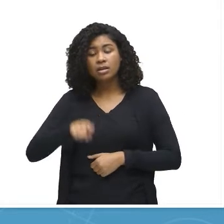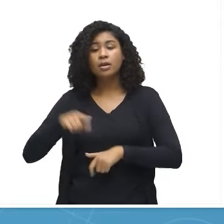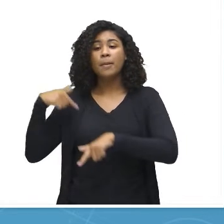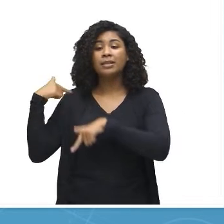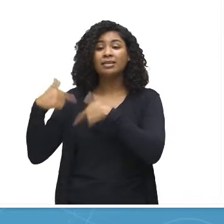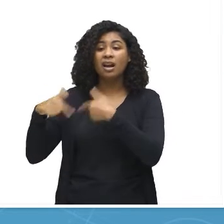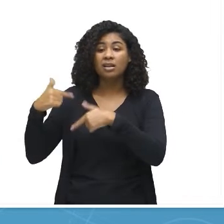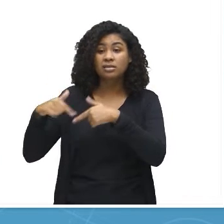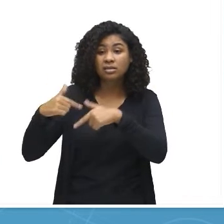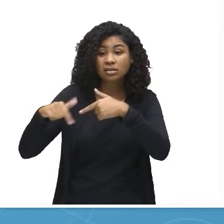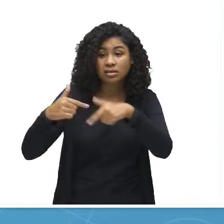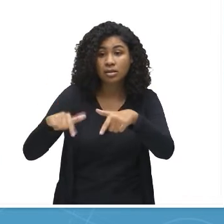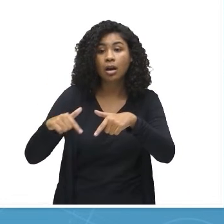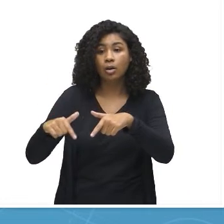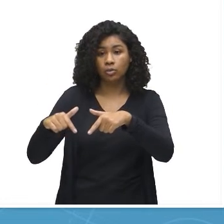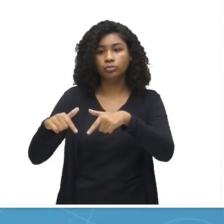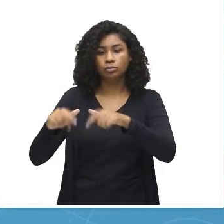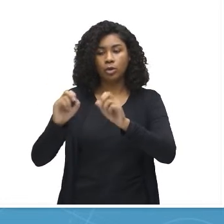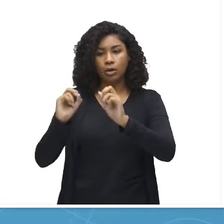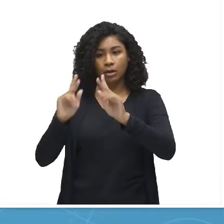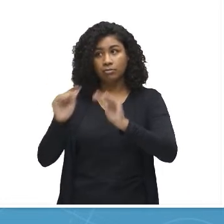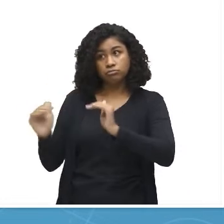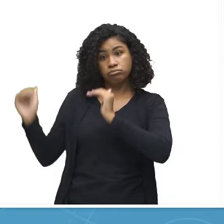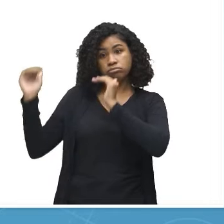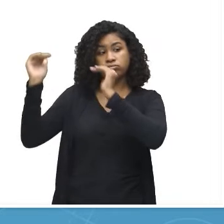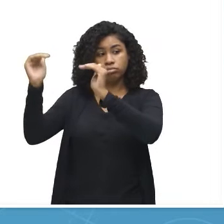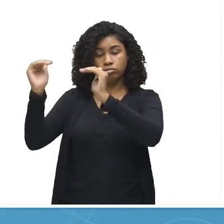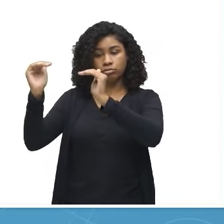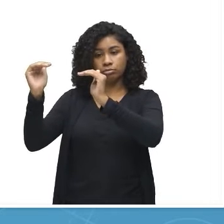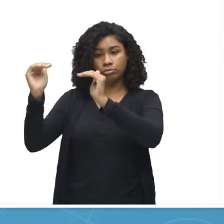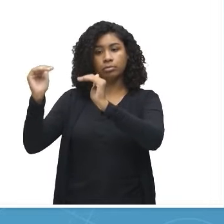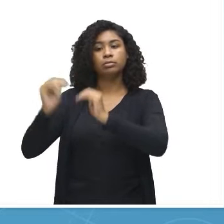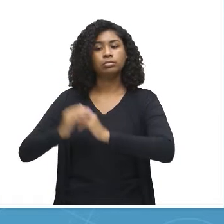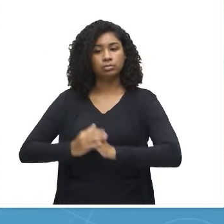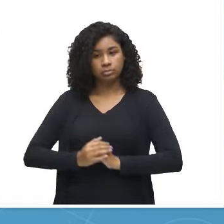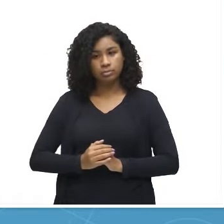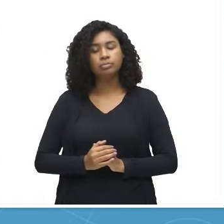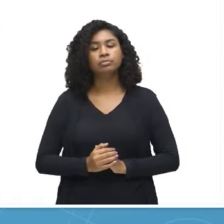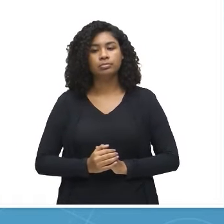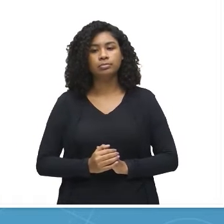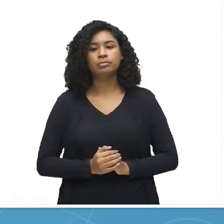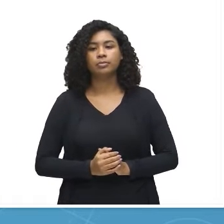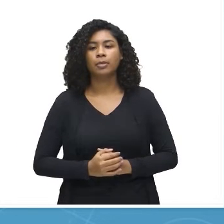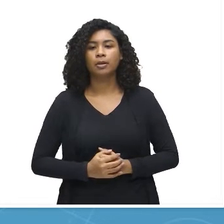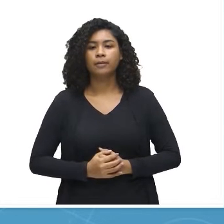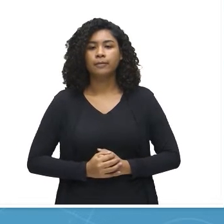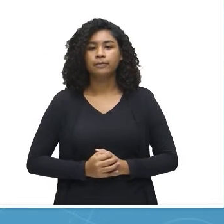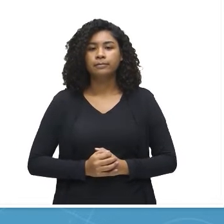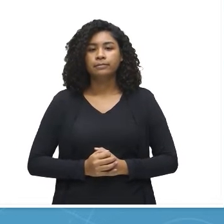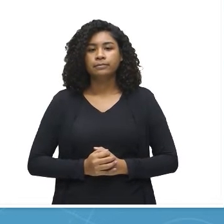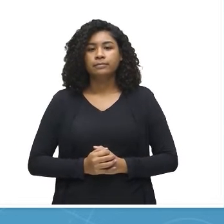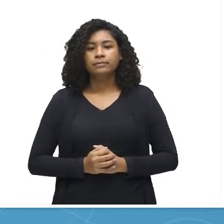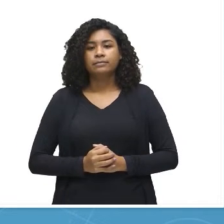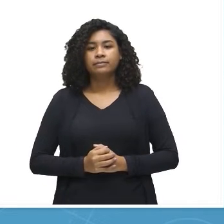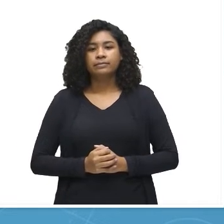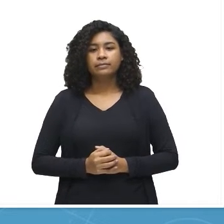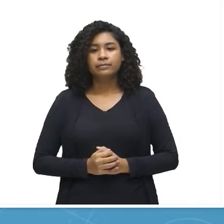da nobreza. Essa prática de suzerania e vassalagem vai estar dentro do processo